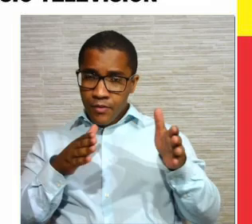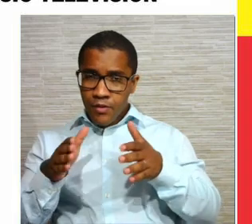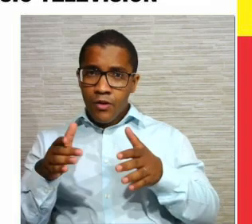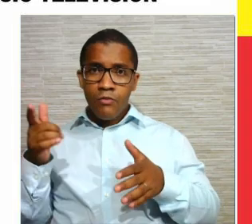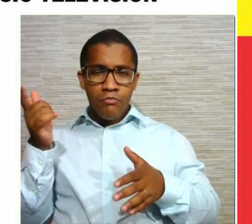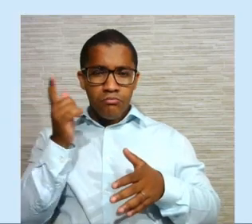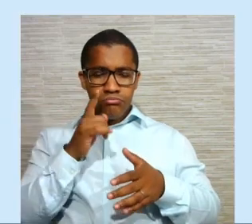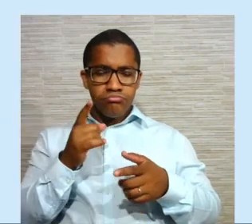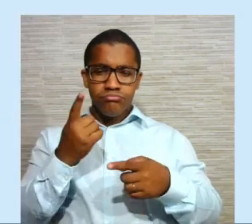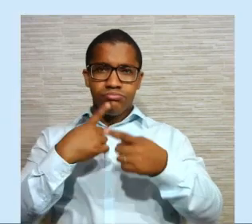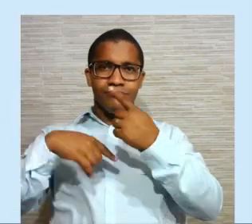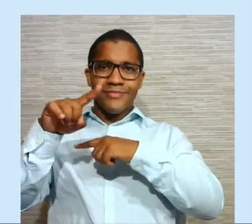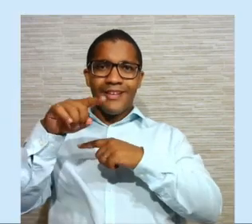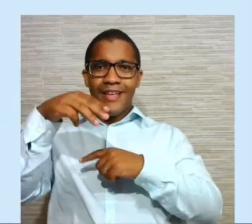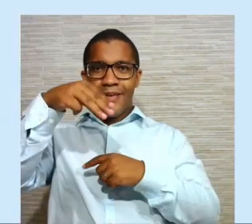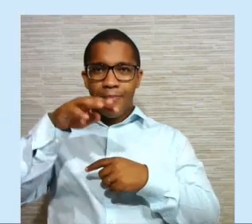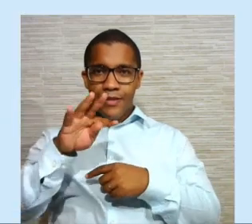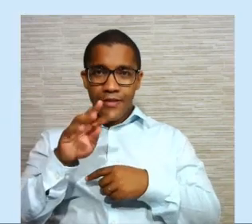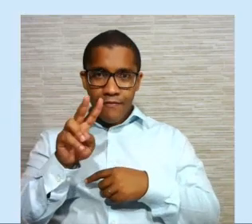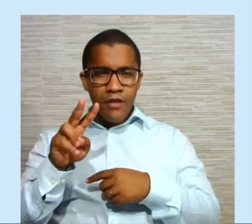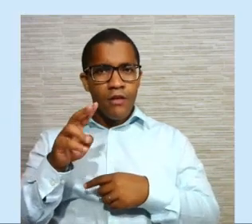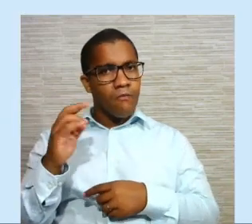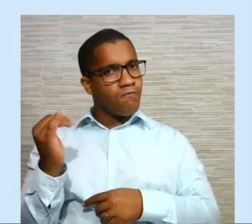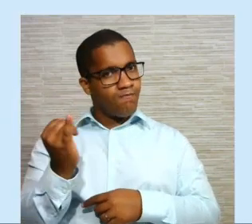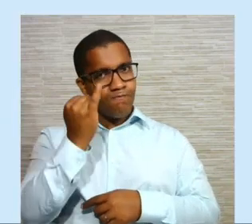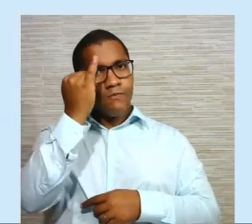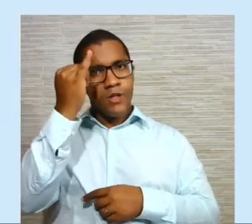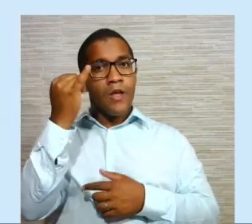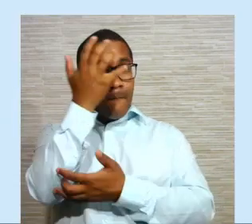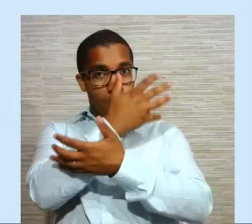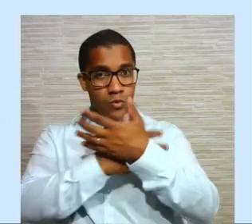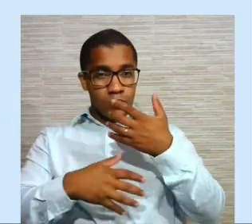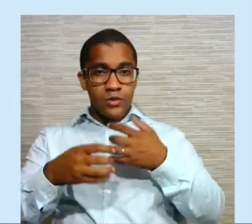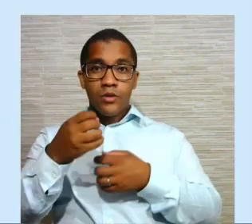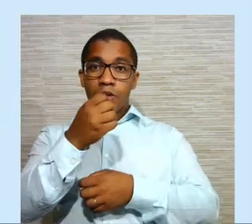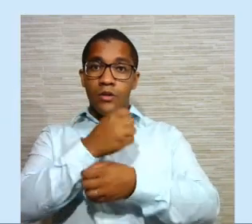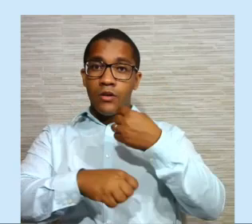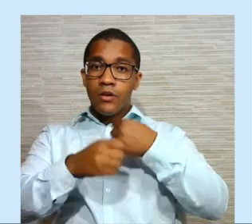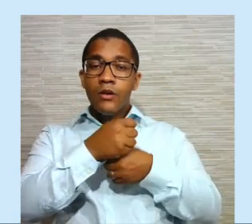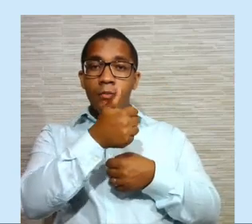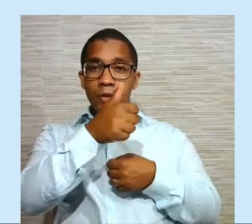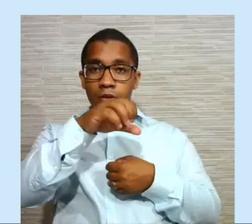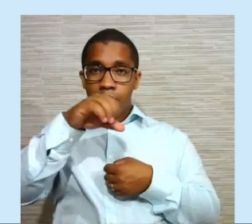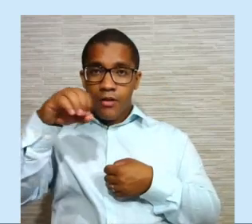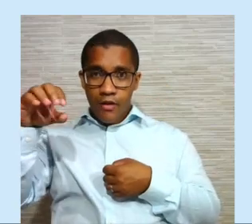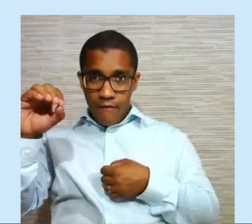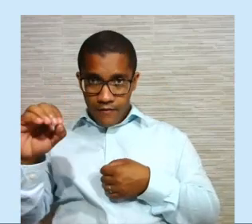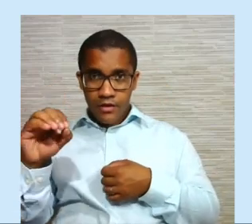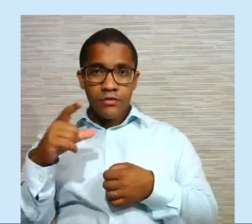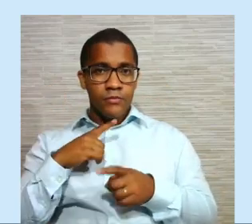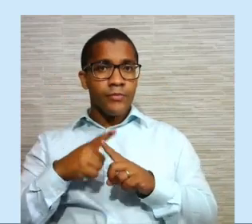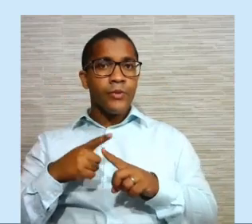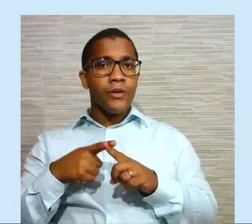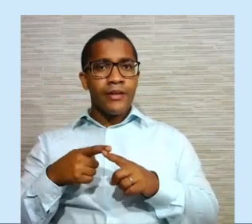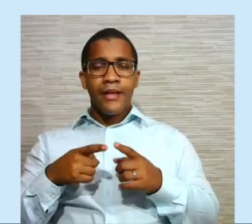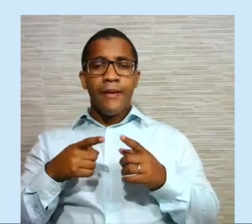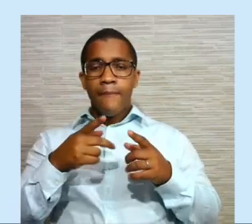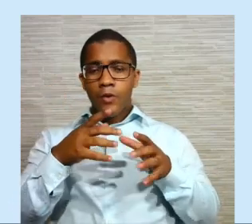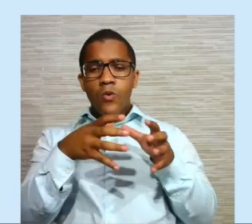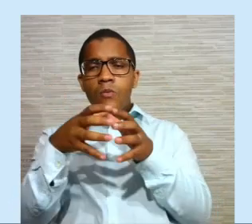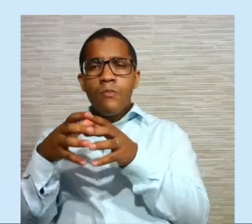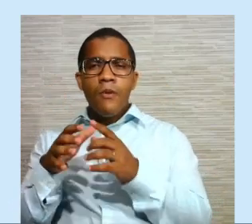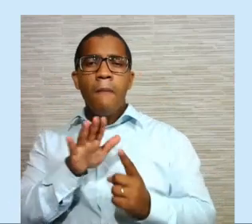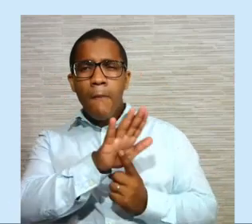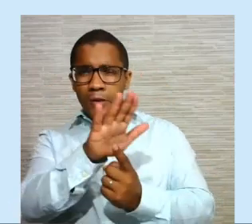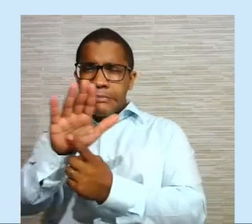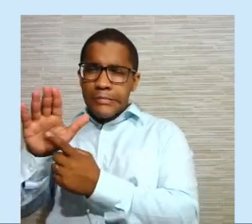também muito rico. A MTV tem uma importância também muito para a música dos anos 90, né, que ela também foi um veículo que lançou muitos artistas. Então, e